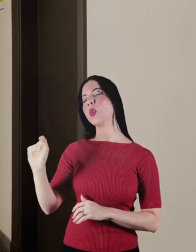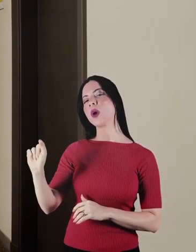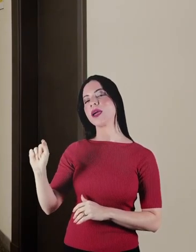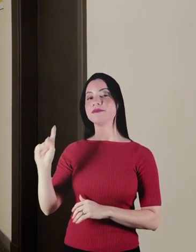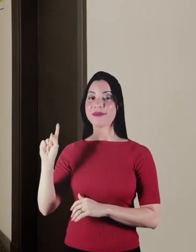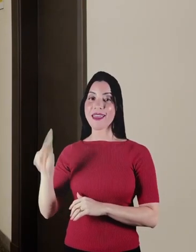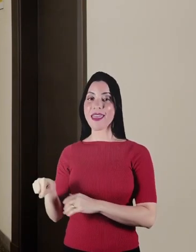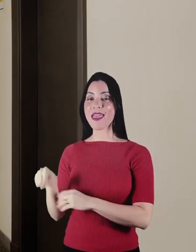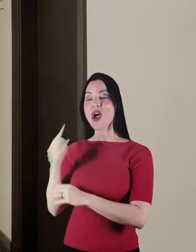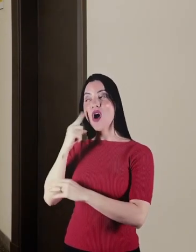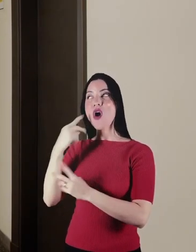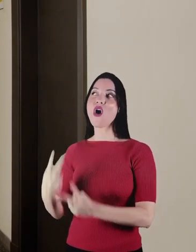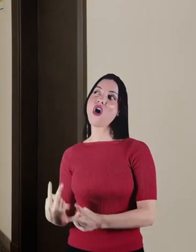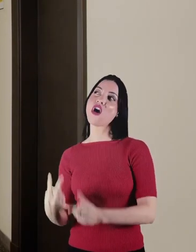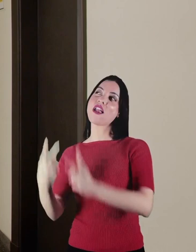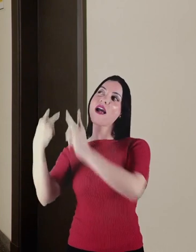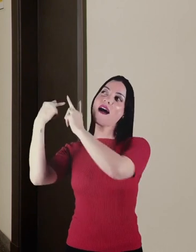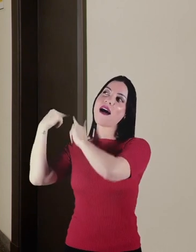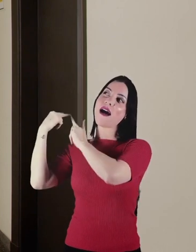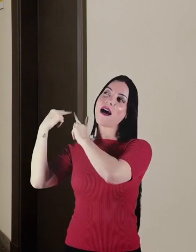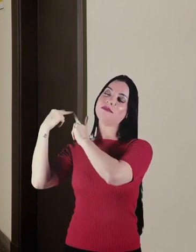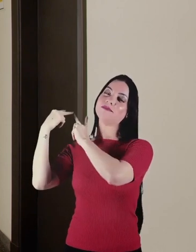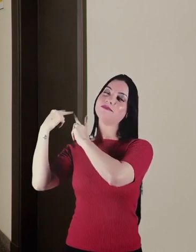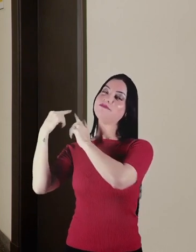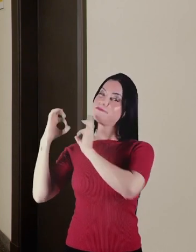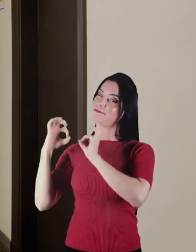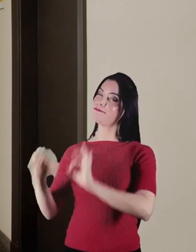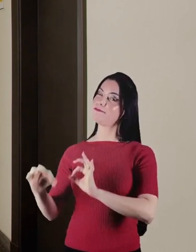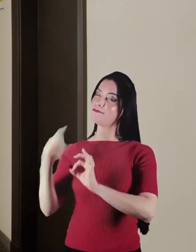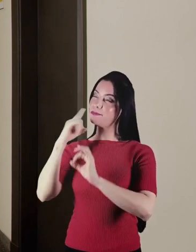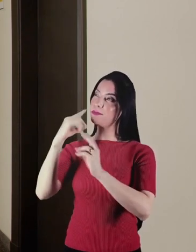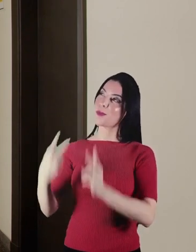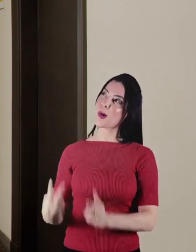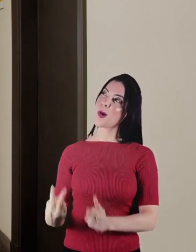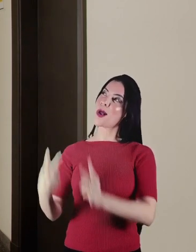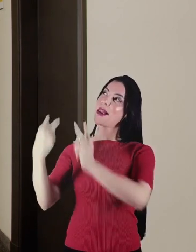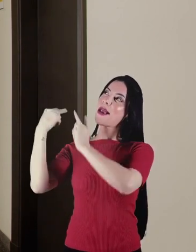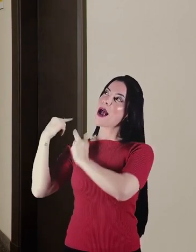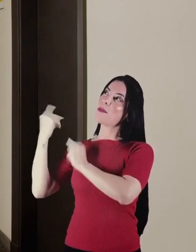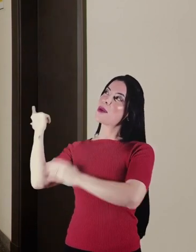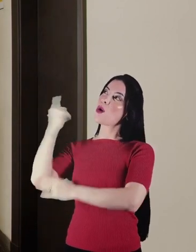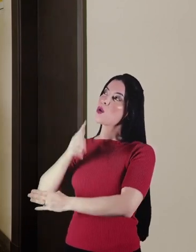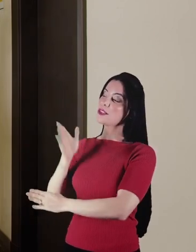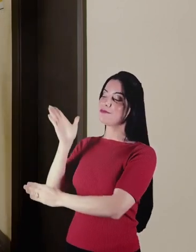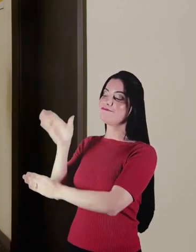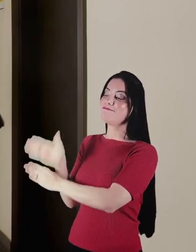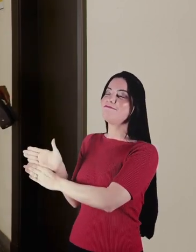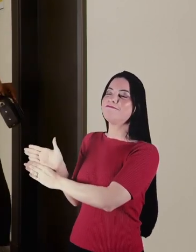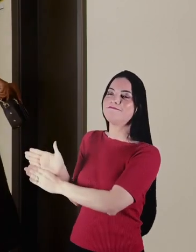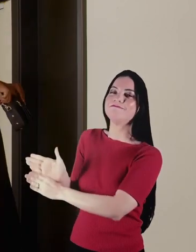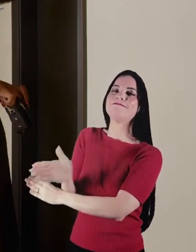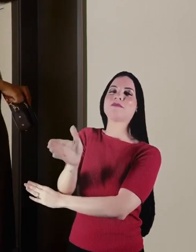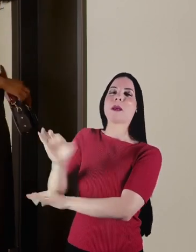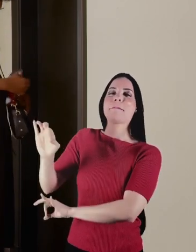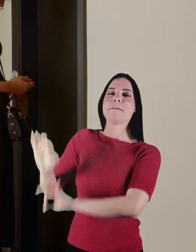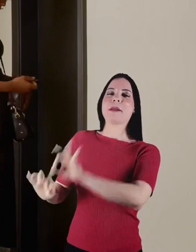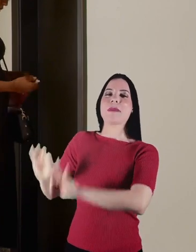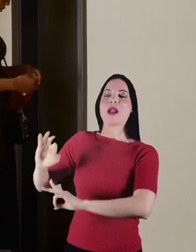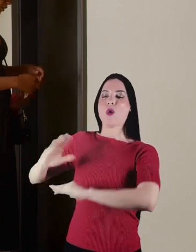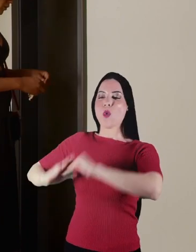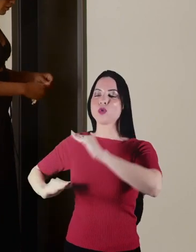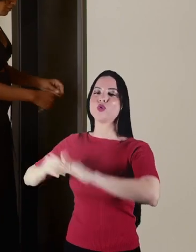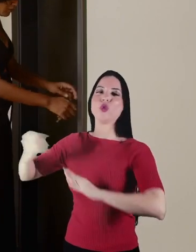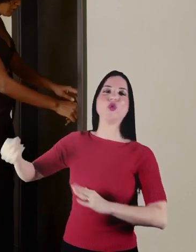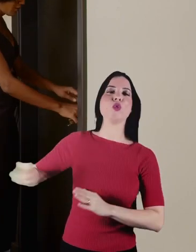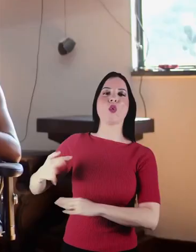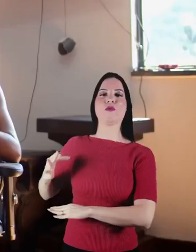trás, voltar, olhar para o passado, para poder construir o futuro. E eu acho que isso tem muito a ver, assim, com